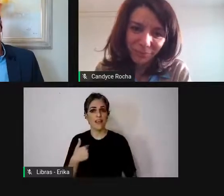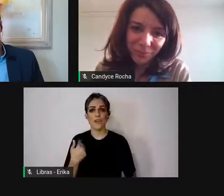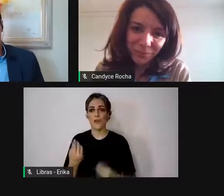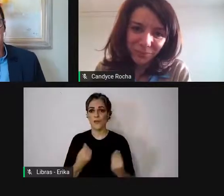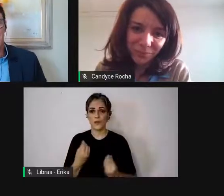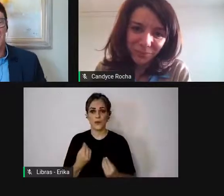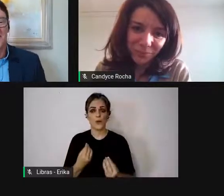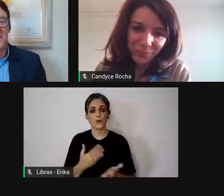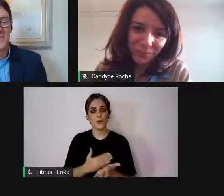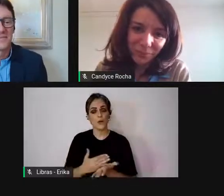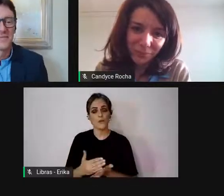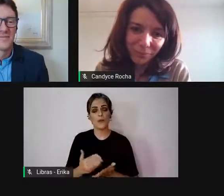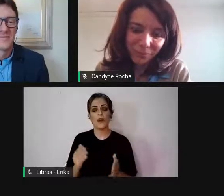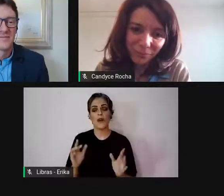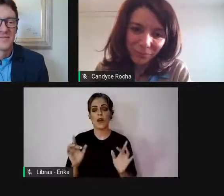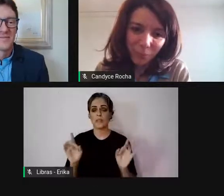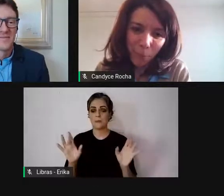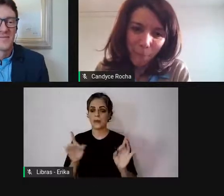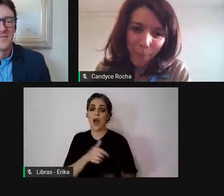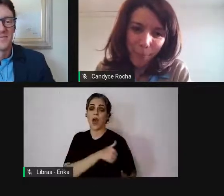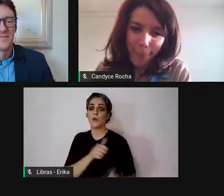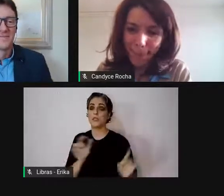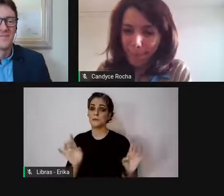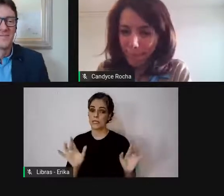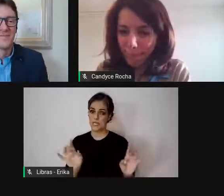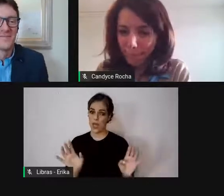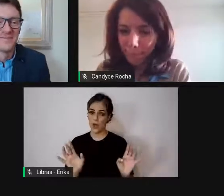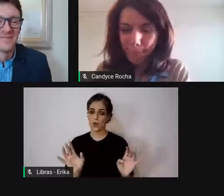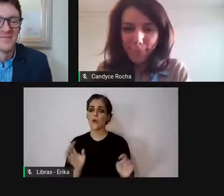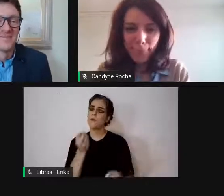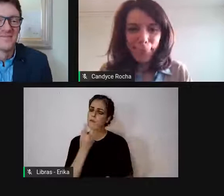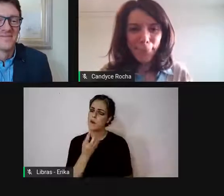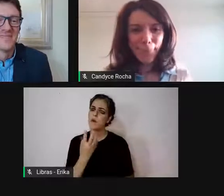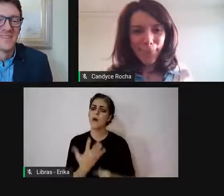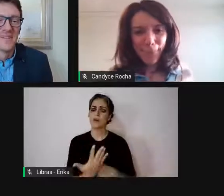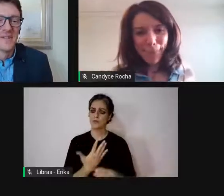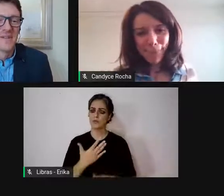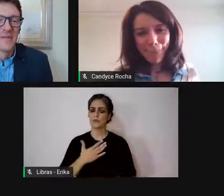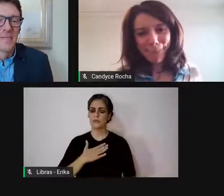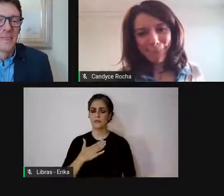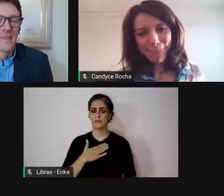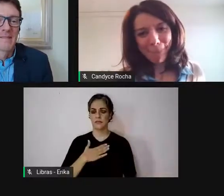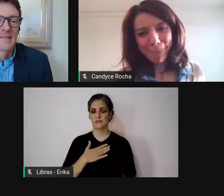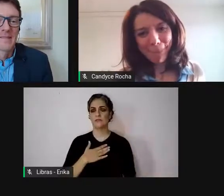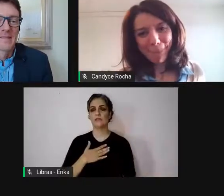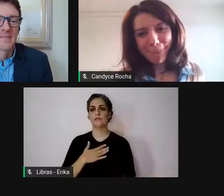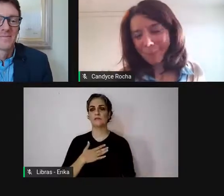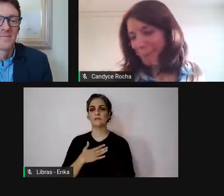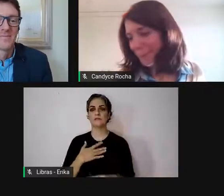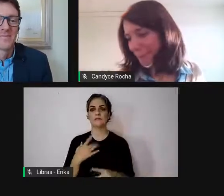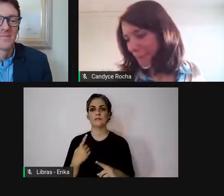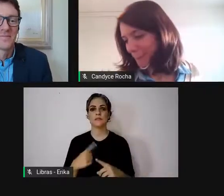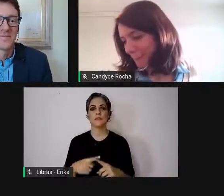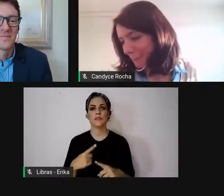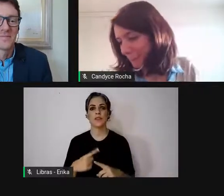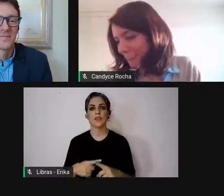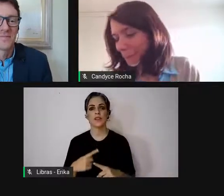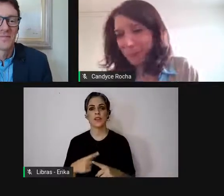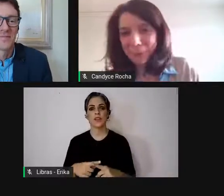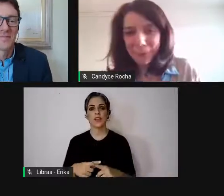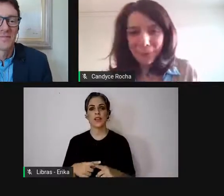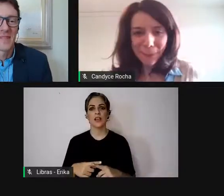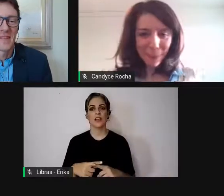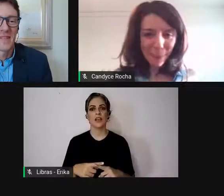né? Porque, como o próprio Fabiano falou, minha agenda de coisas para fazer,